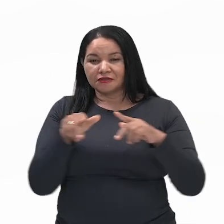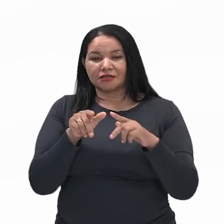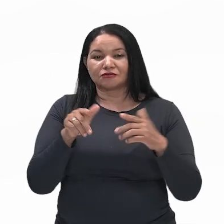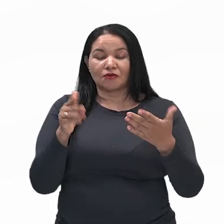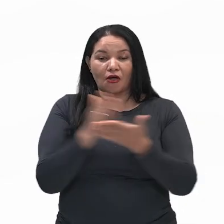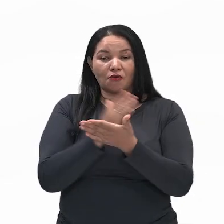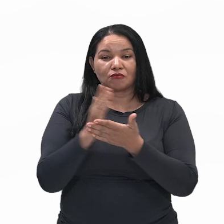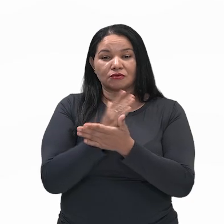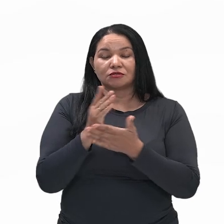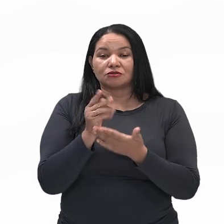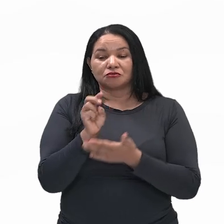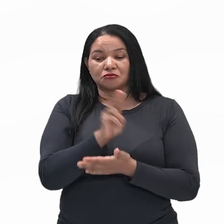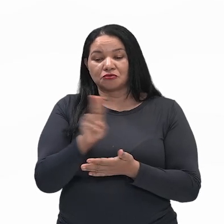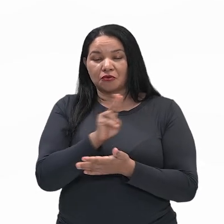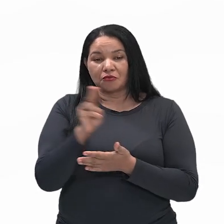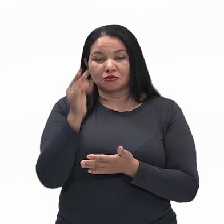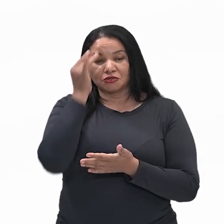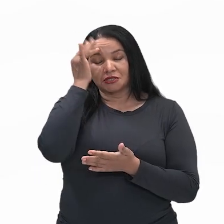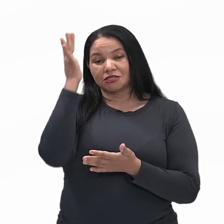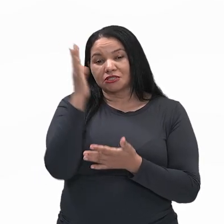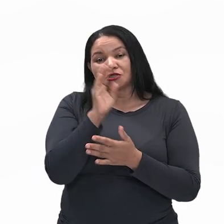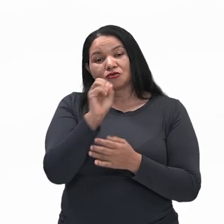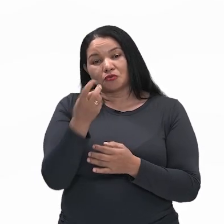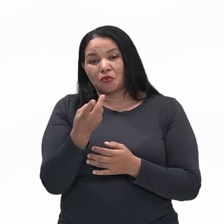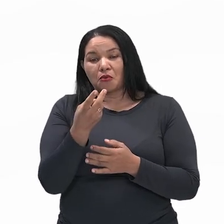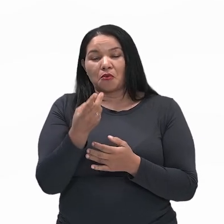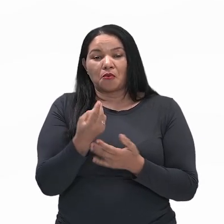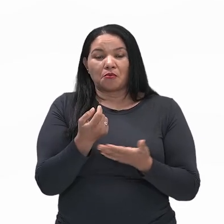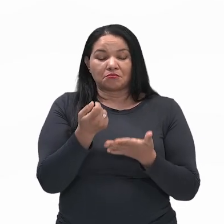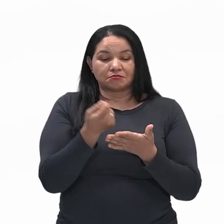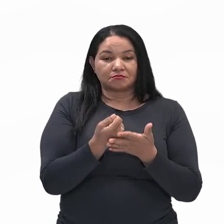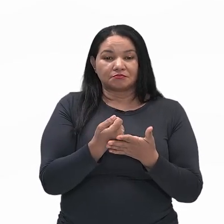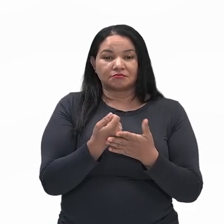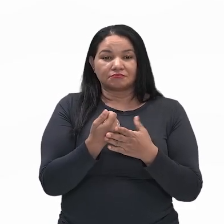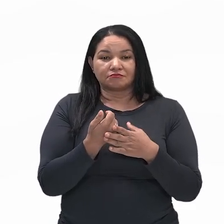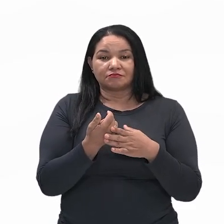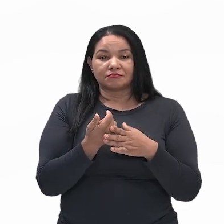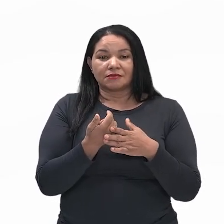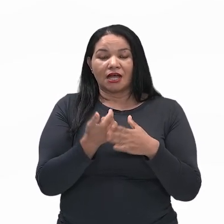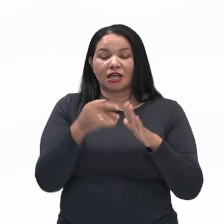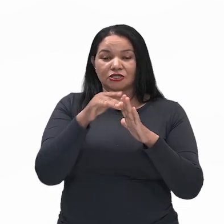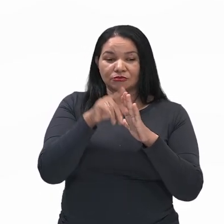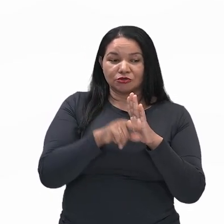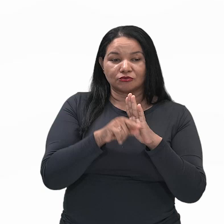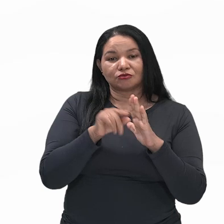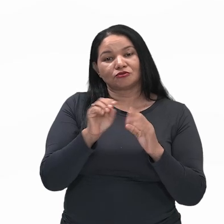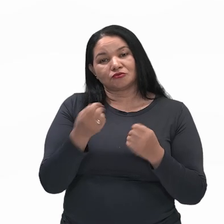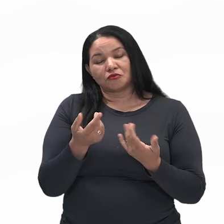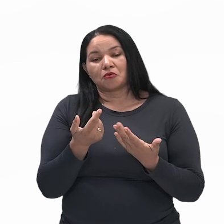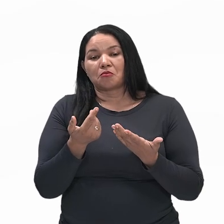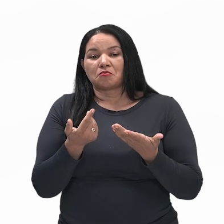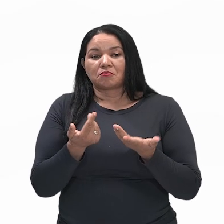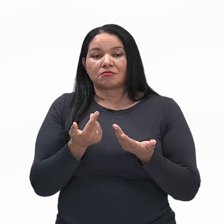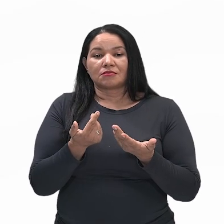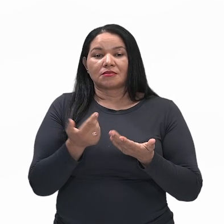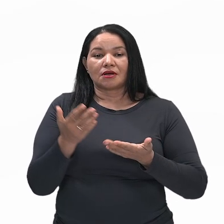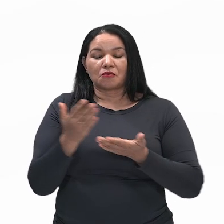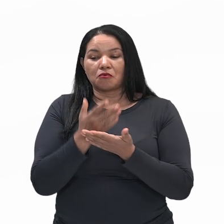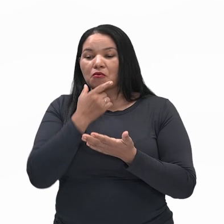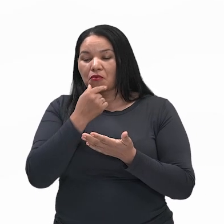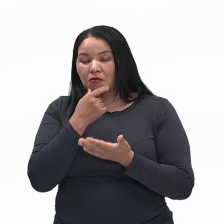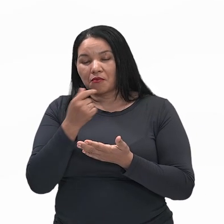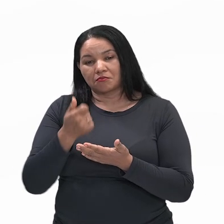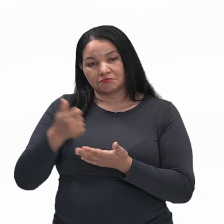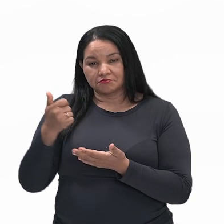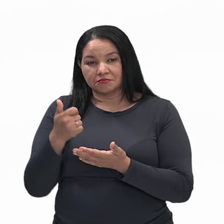nomes esquecidos, apagados ou menos valorizados em relação aos feitos masculinos. Uma